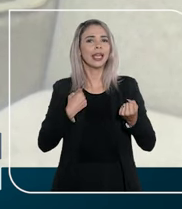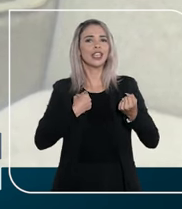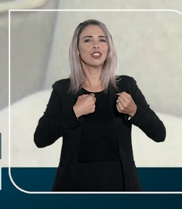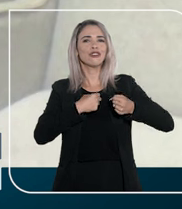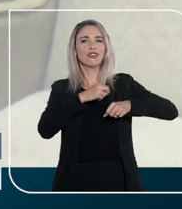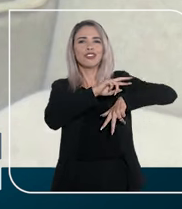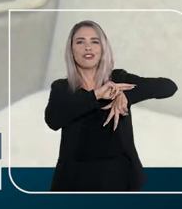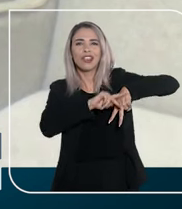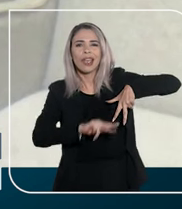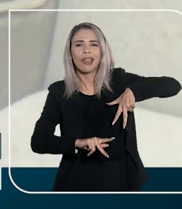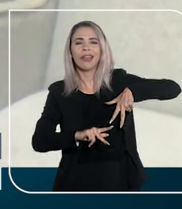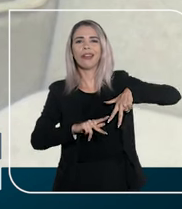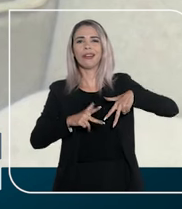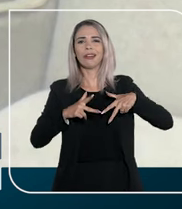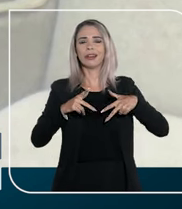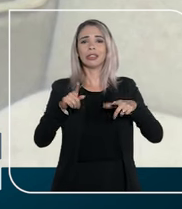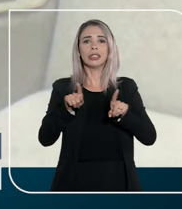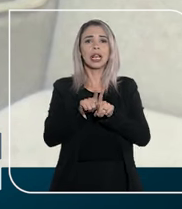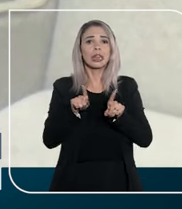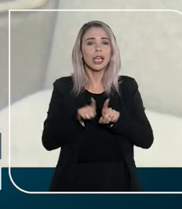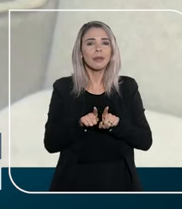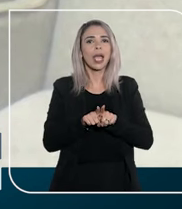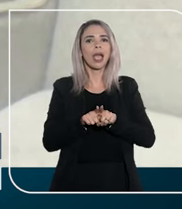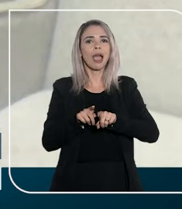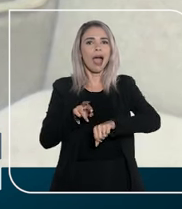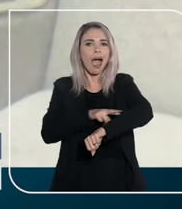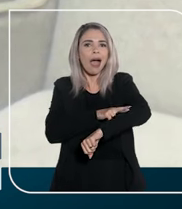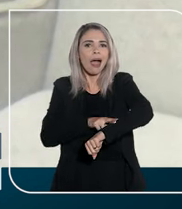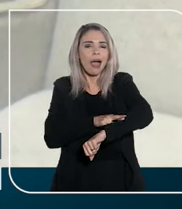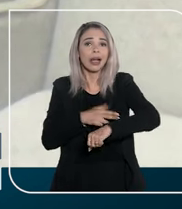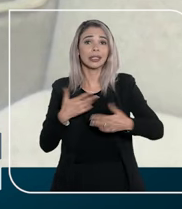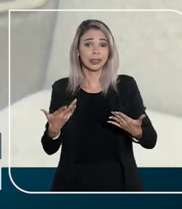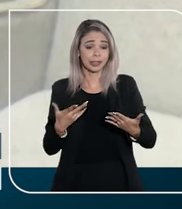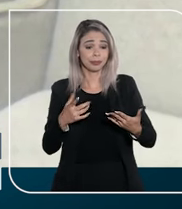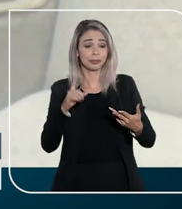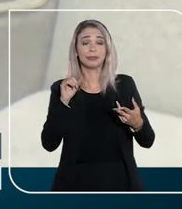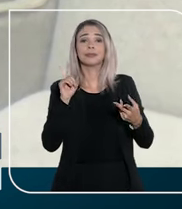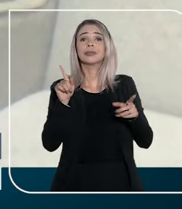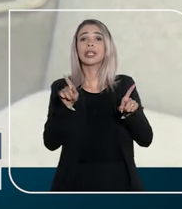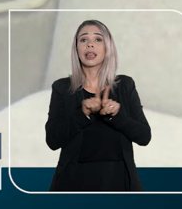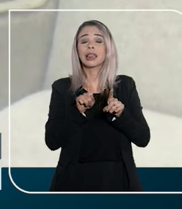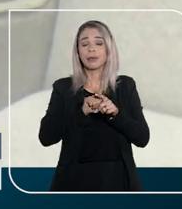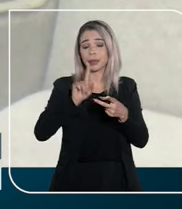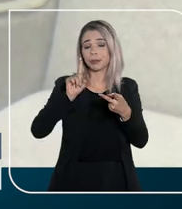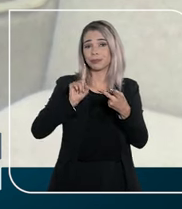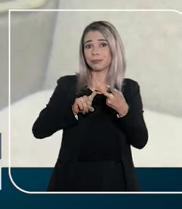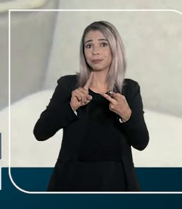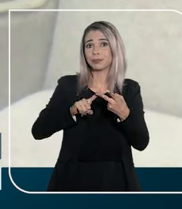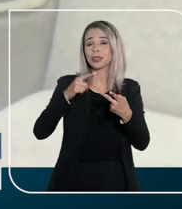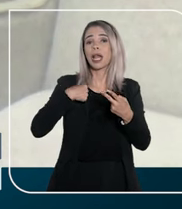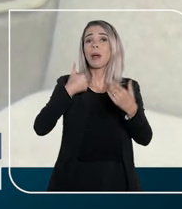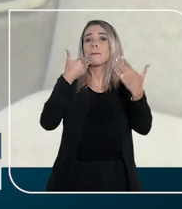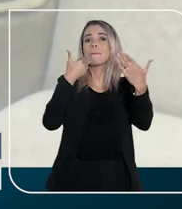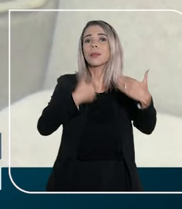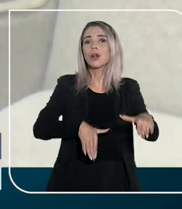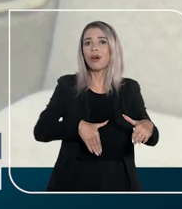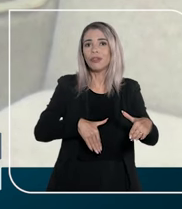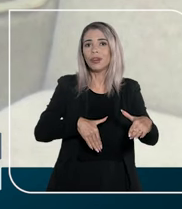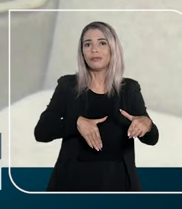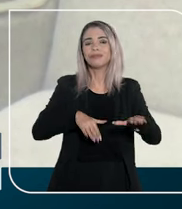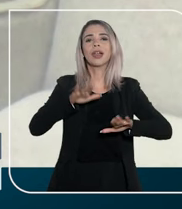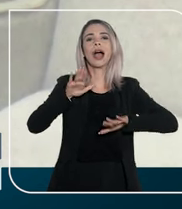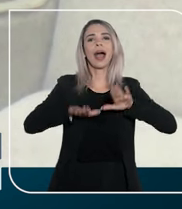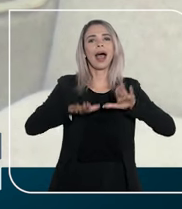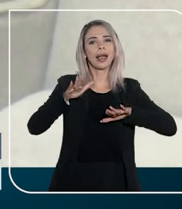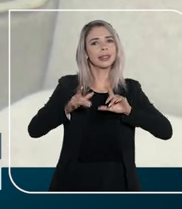gênero, questões raciais também. Também há questionamentos em relação às provas. Muitas vezes a